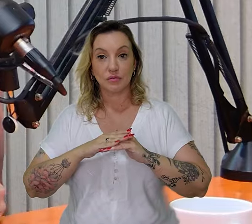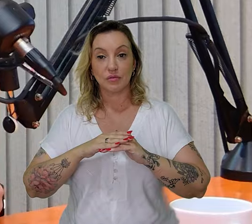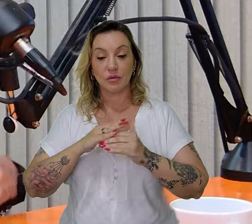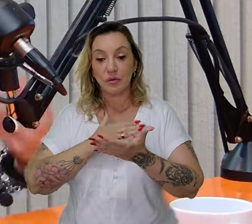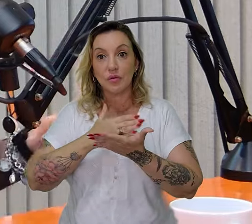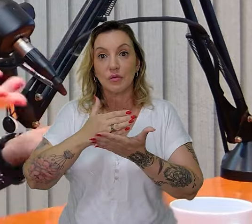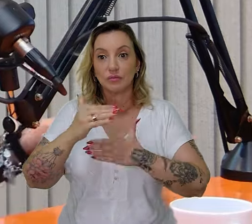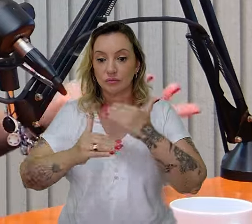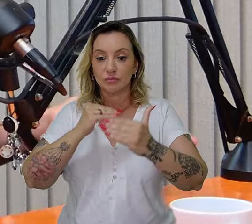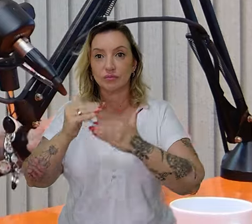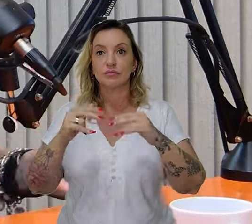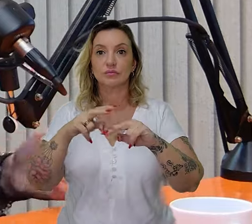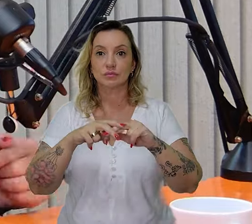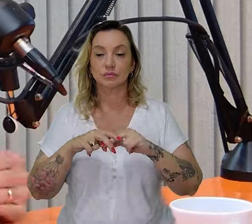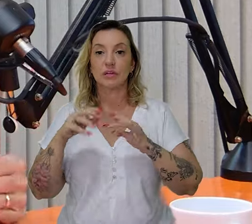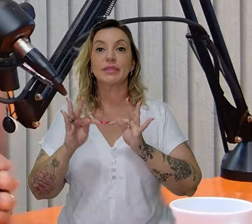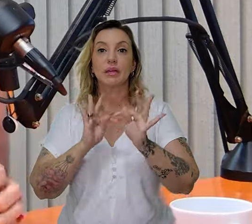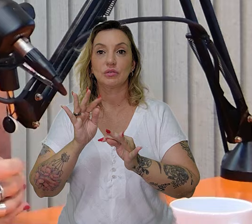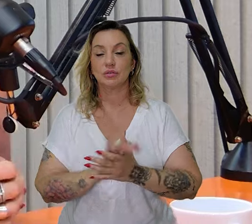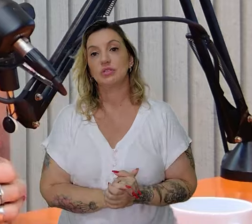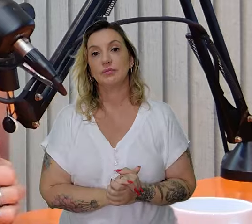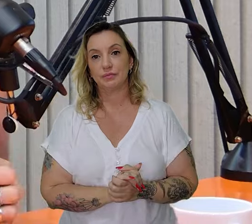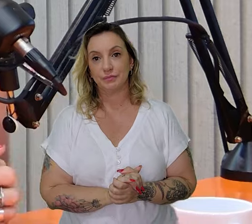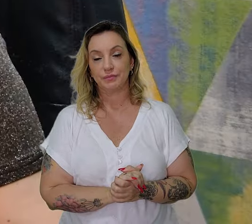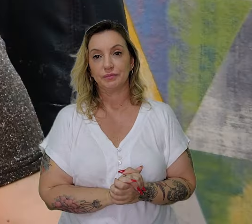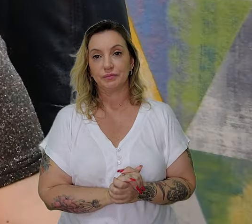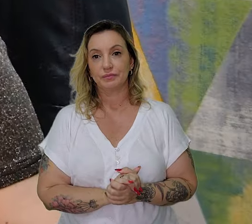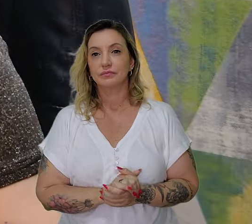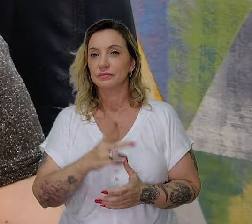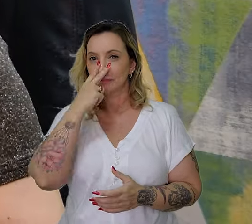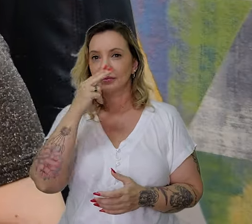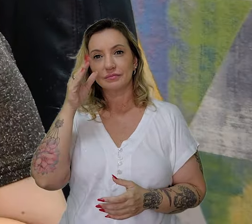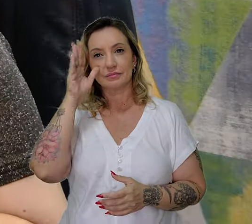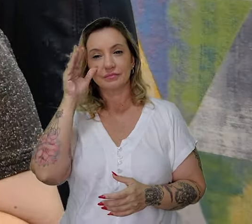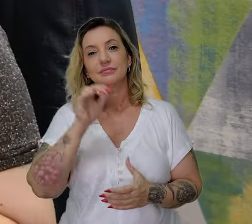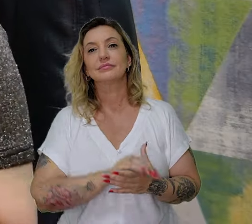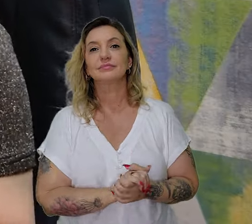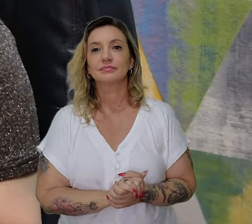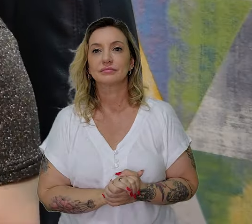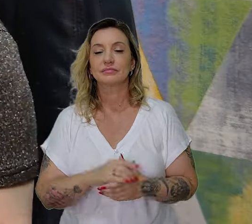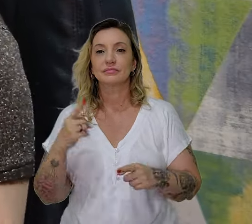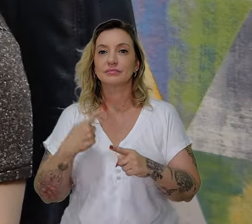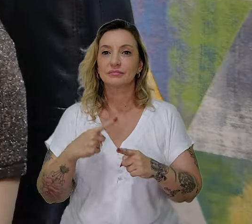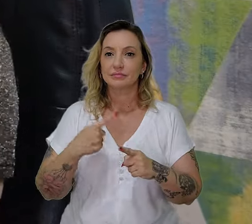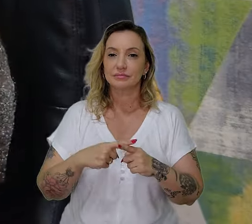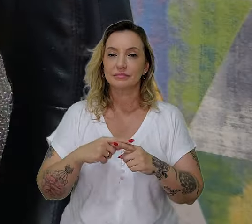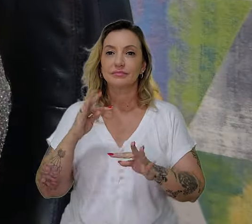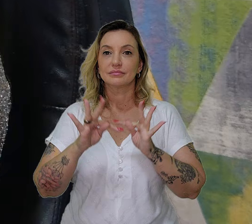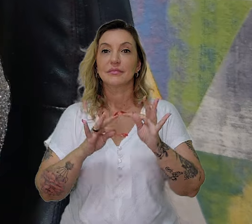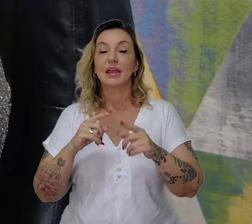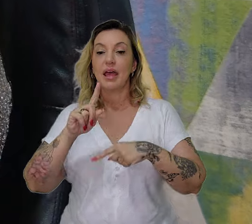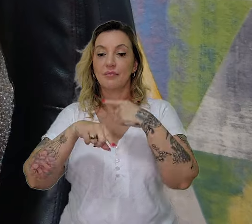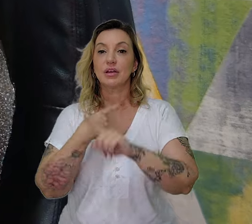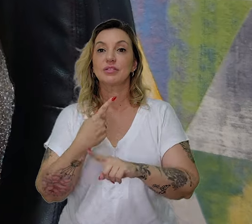aparecendo o tempo todo por conta da tecnologia né e eu achei muito curioso vocês colocarem economia criativa e tecnologias